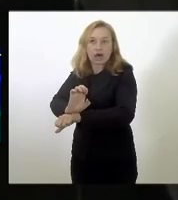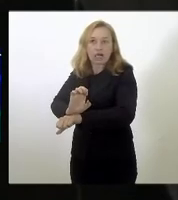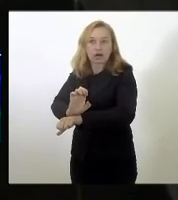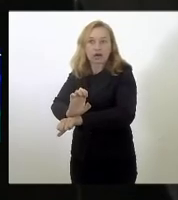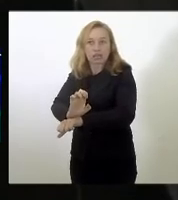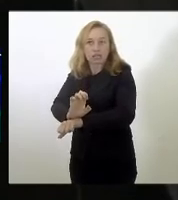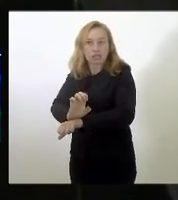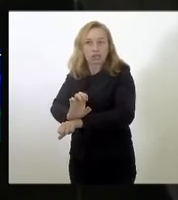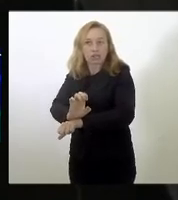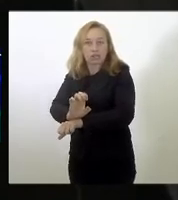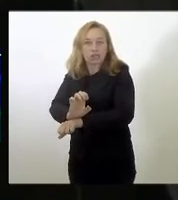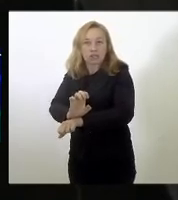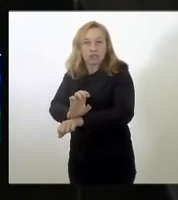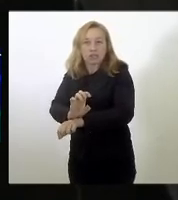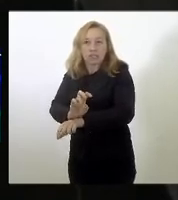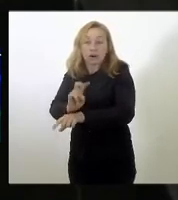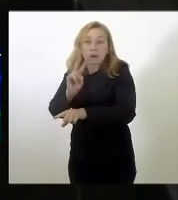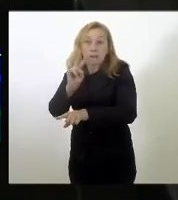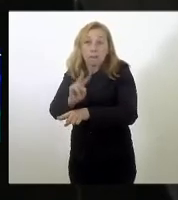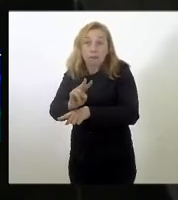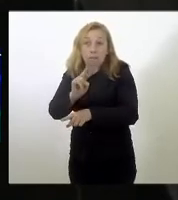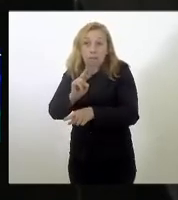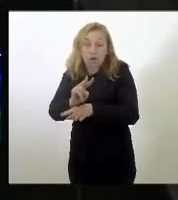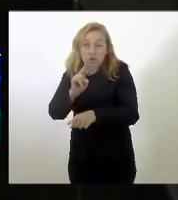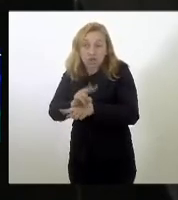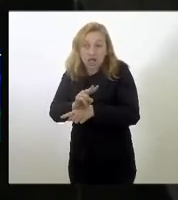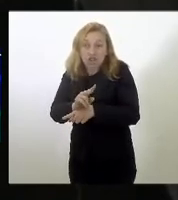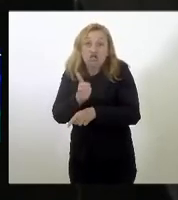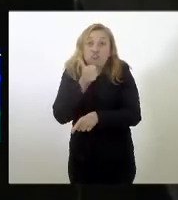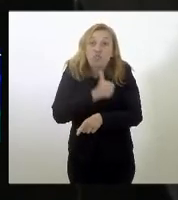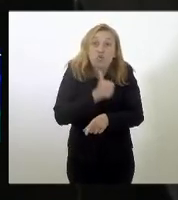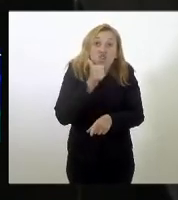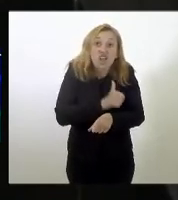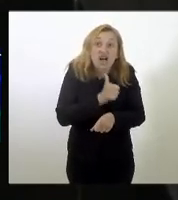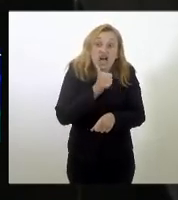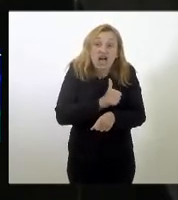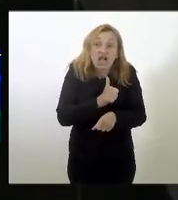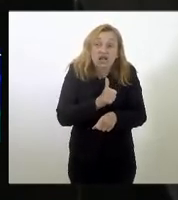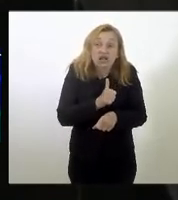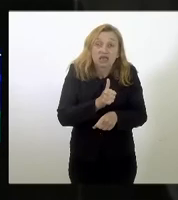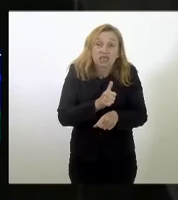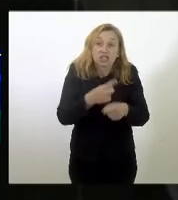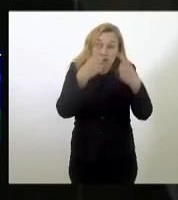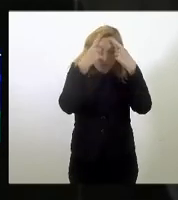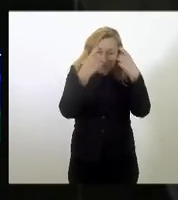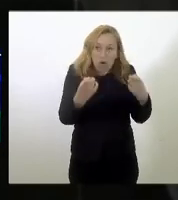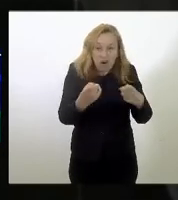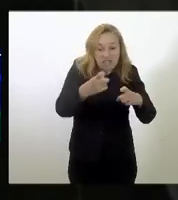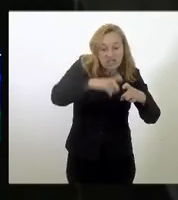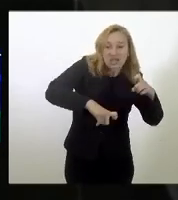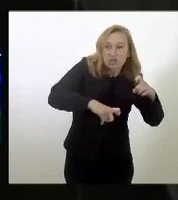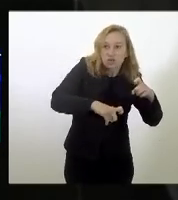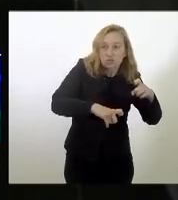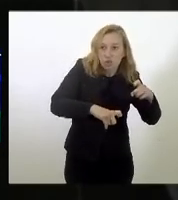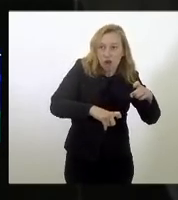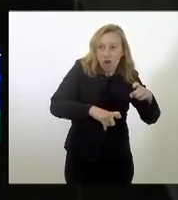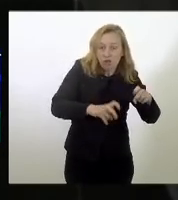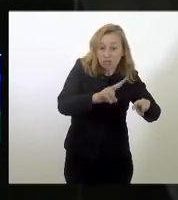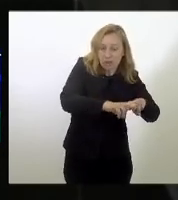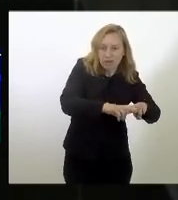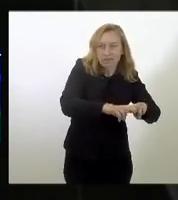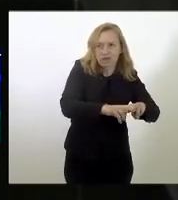sob tutela mulheres e essas mulheres são violentadas sexualmente, essa casa tem que dar uma